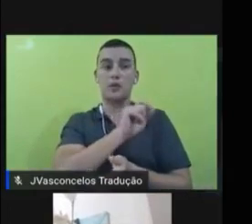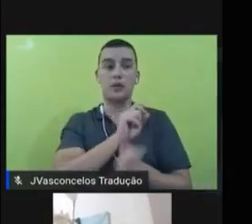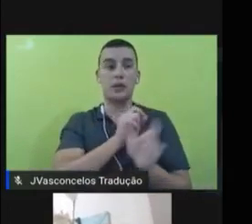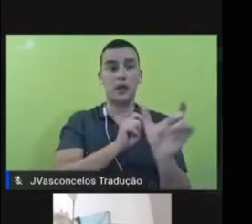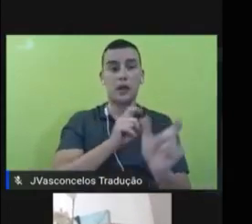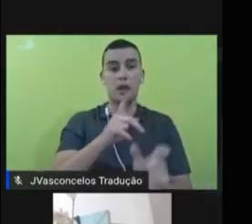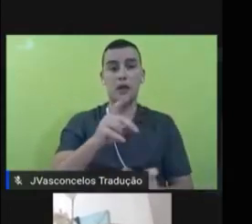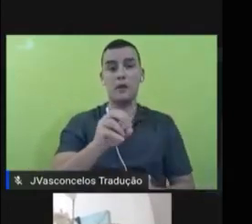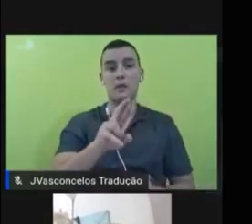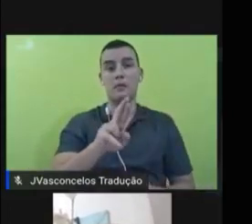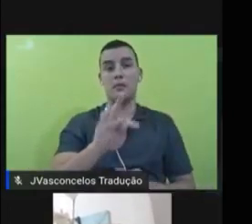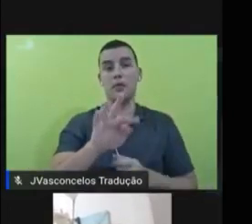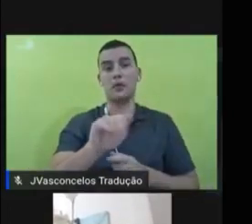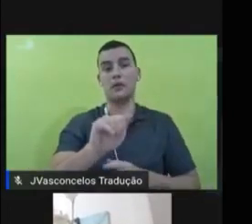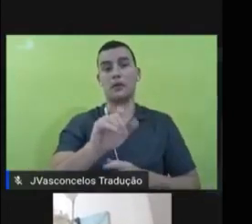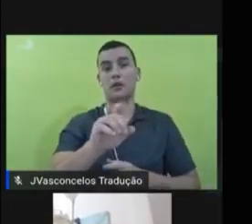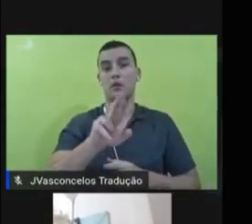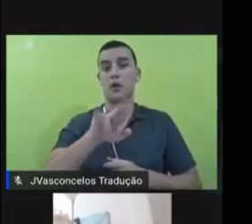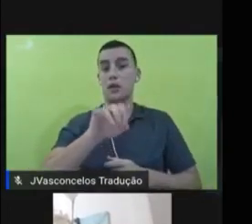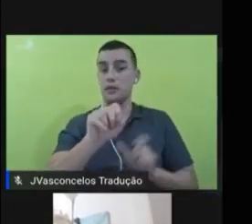portadores podemos até